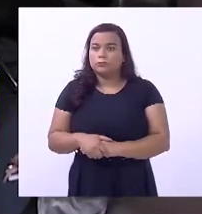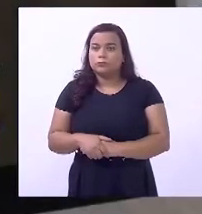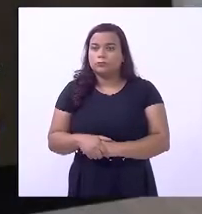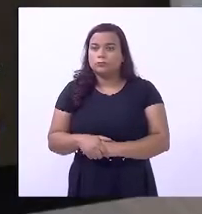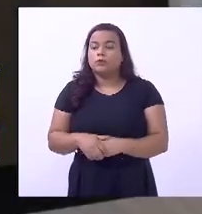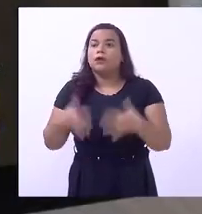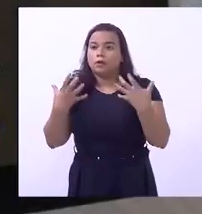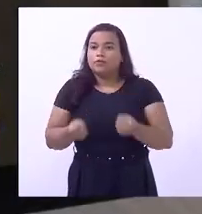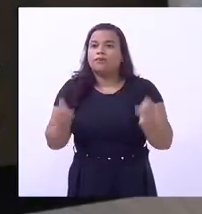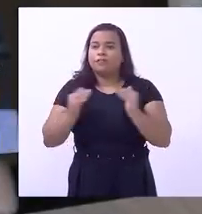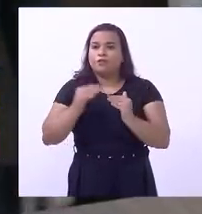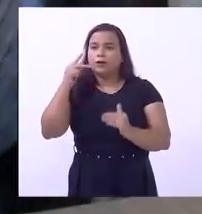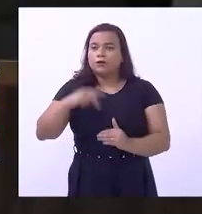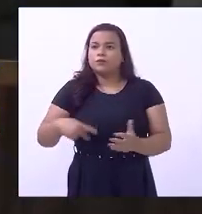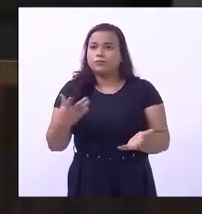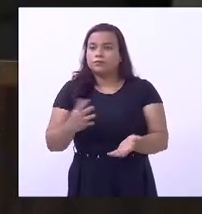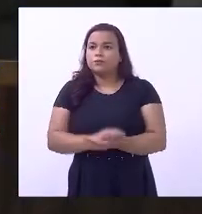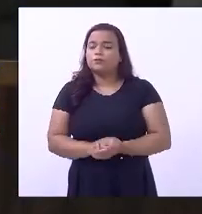Favorável, senhor presidente.